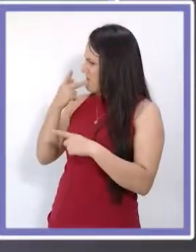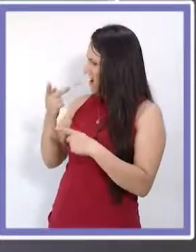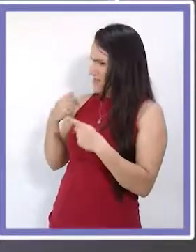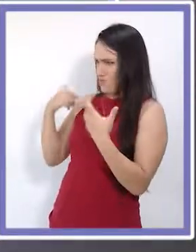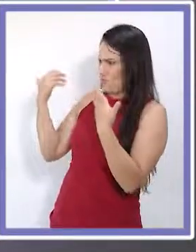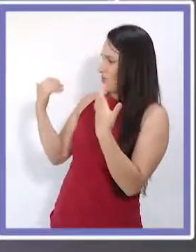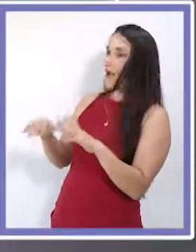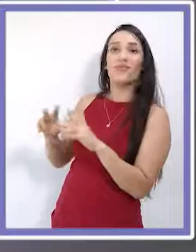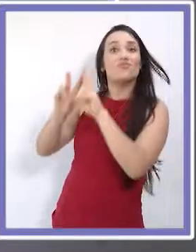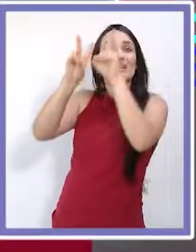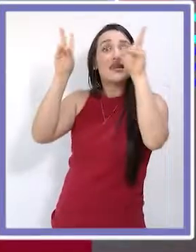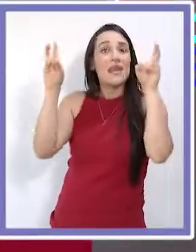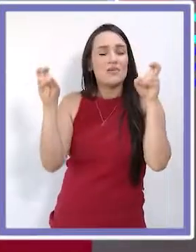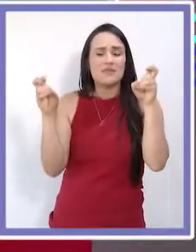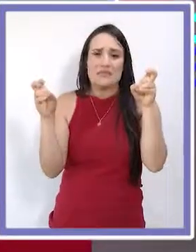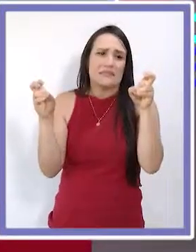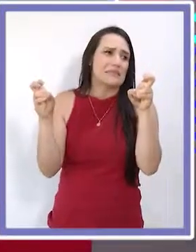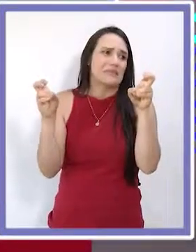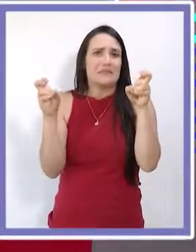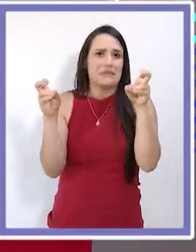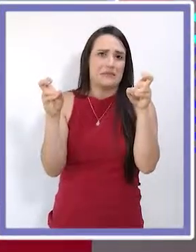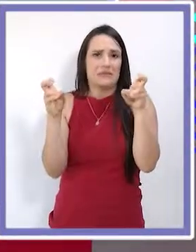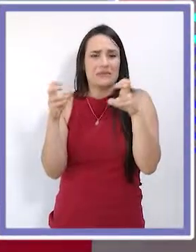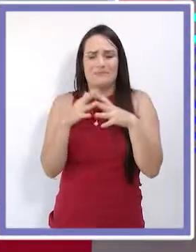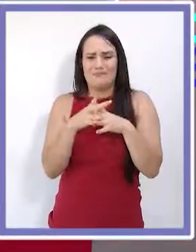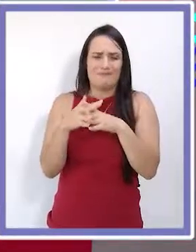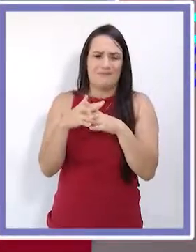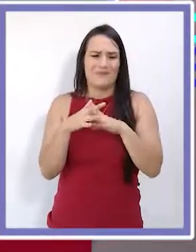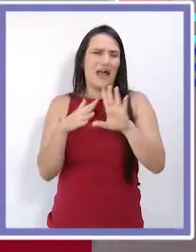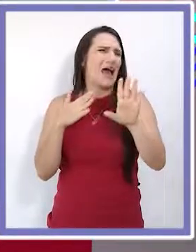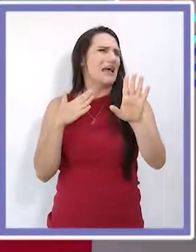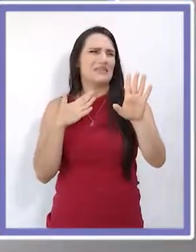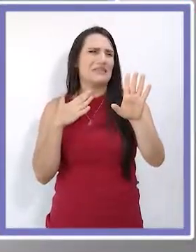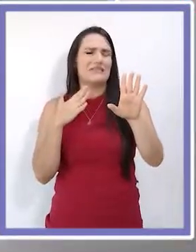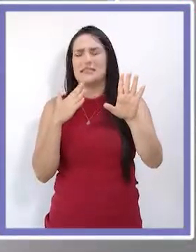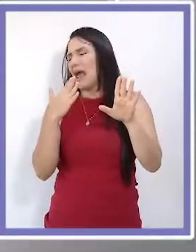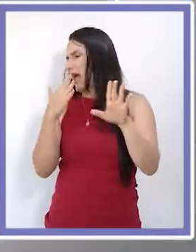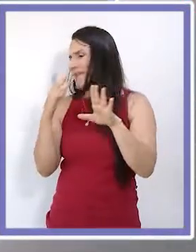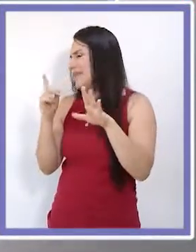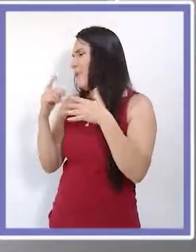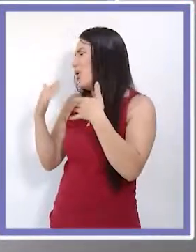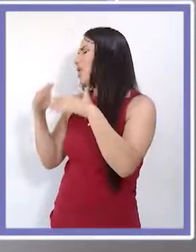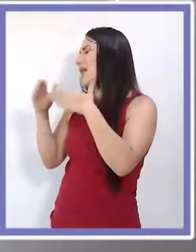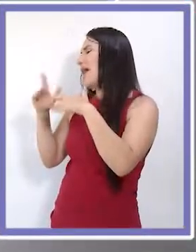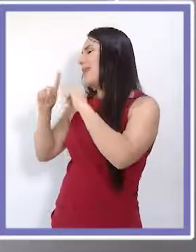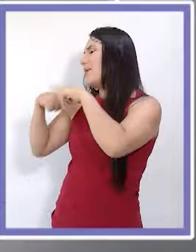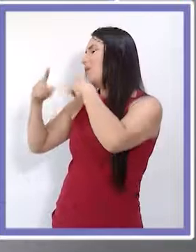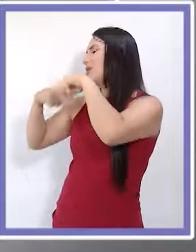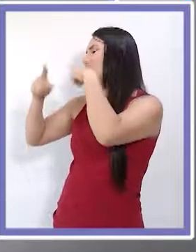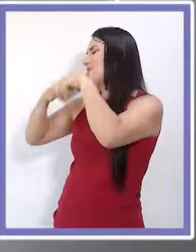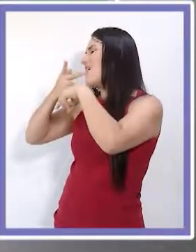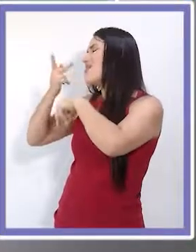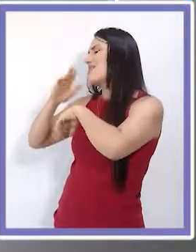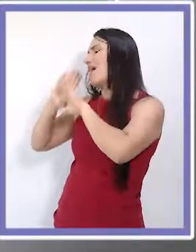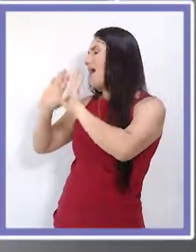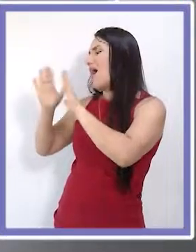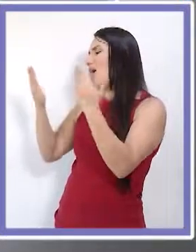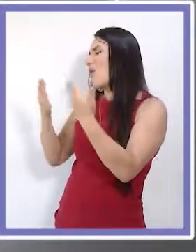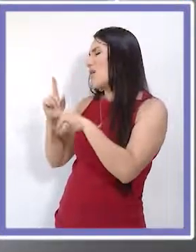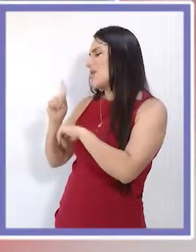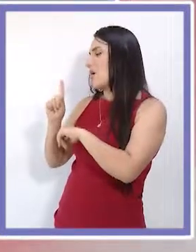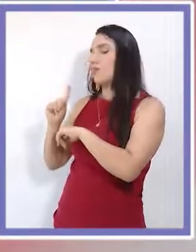um assunto que o ser humano, por essência, ele sempre deixa para depois, para